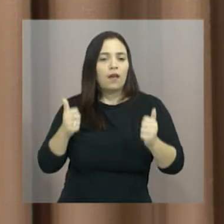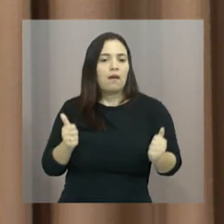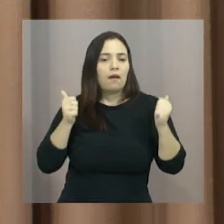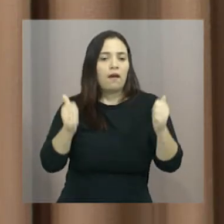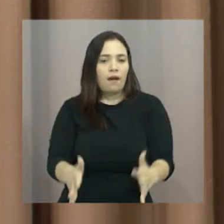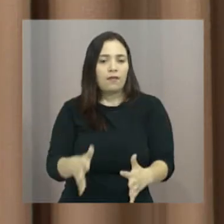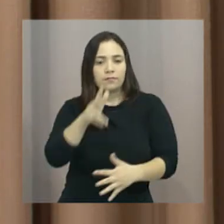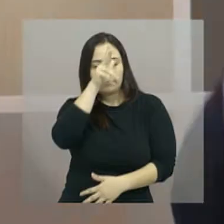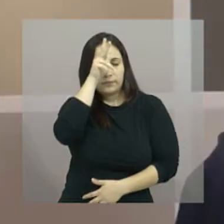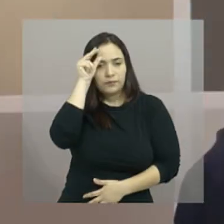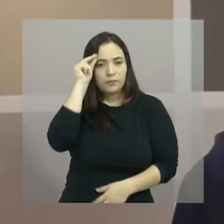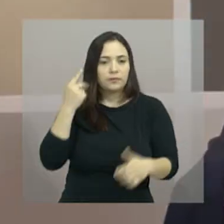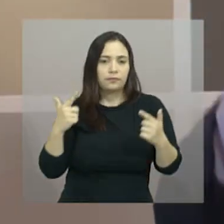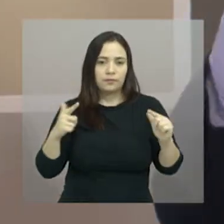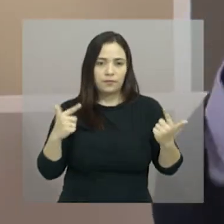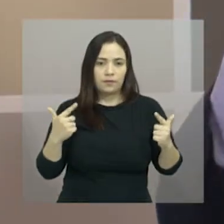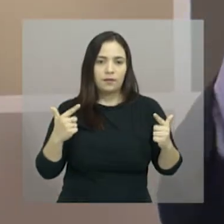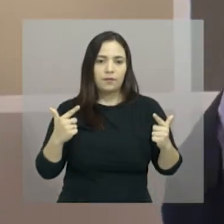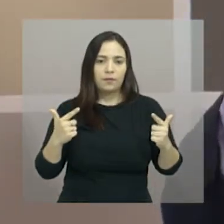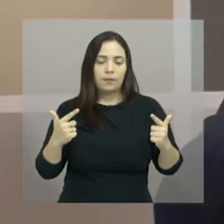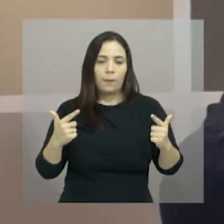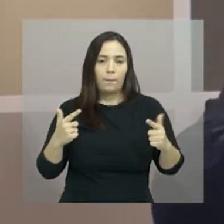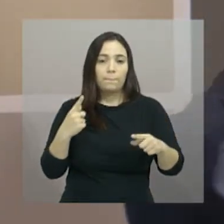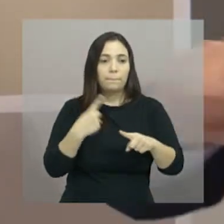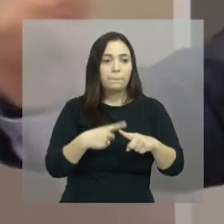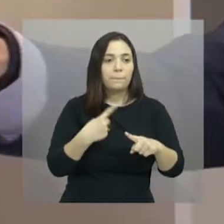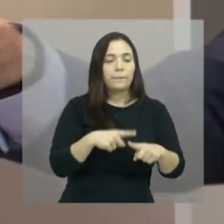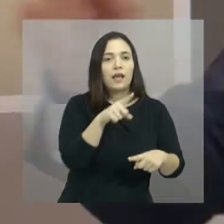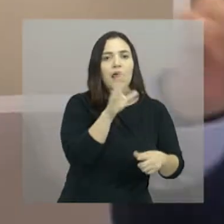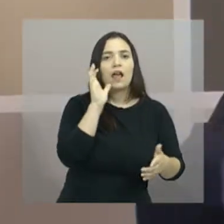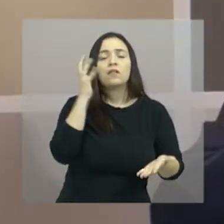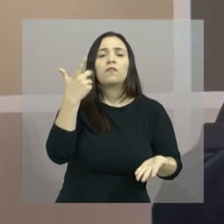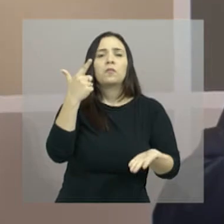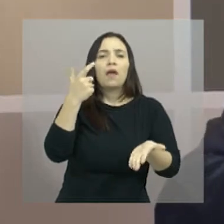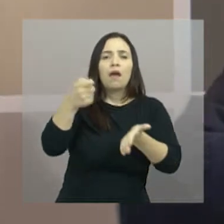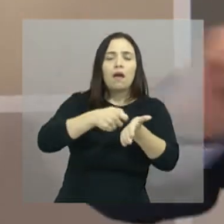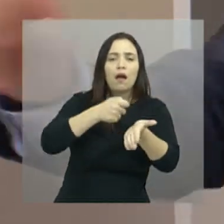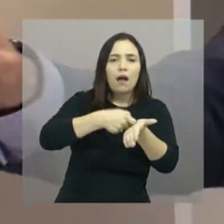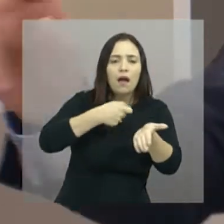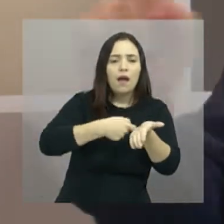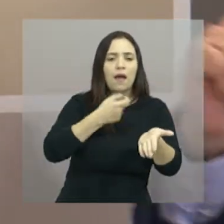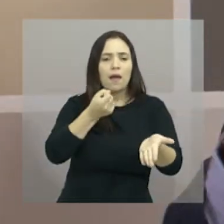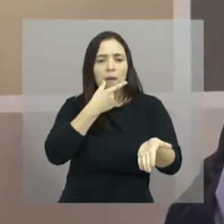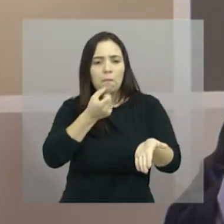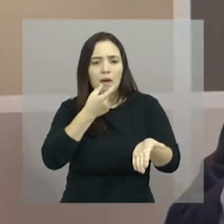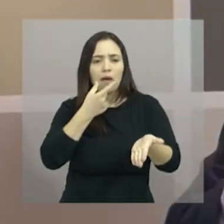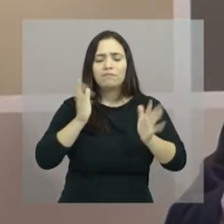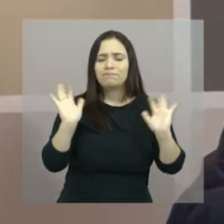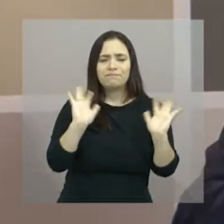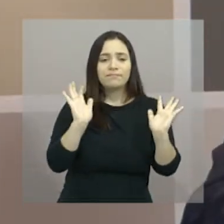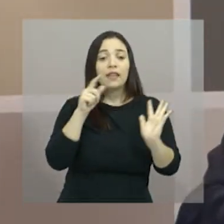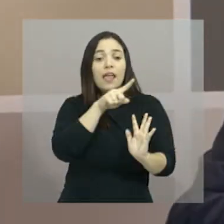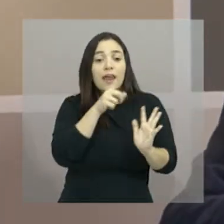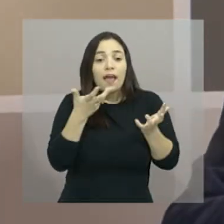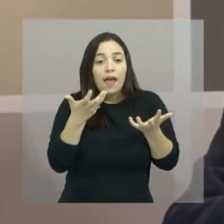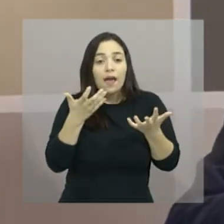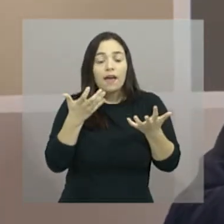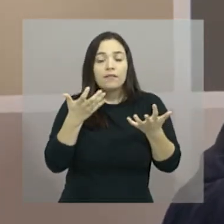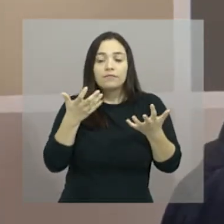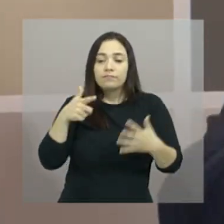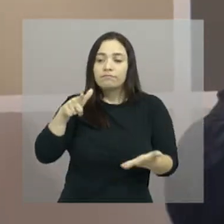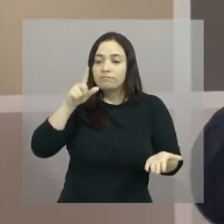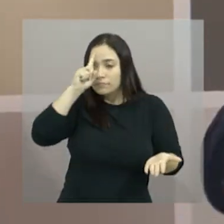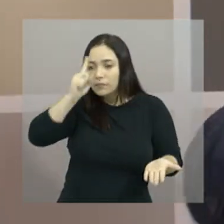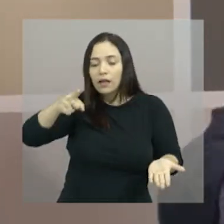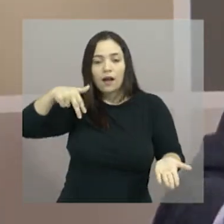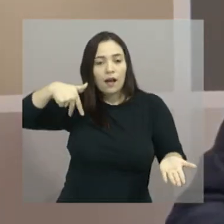município. Nele, ele tenta resolver lá, ele não vai prescrever medicamento, vai prescrever exercício. Vai prescrever que ele faça uma